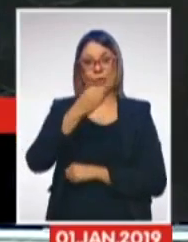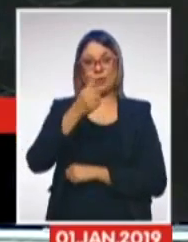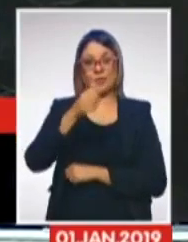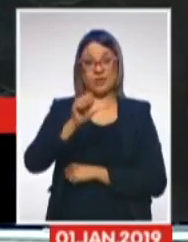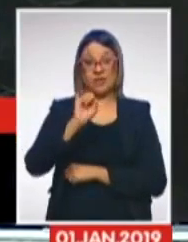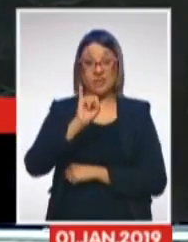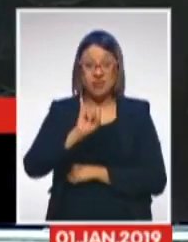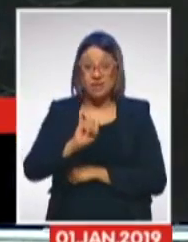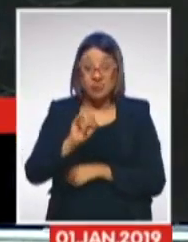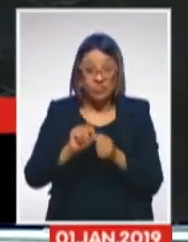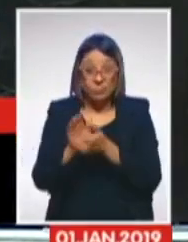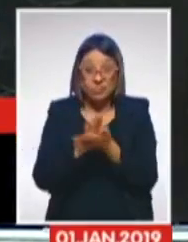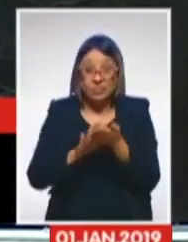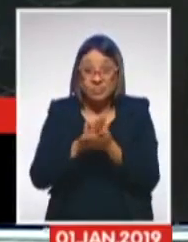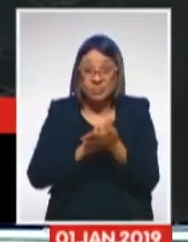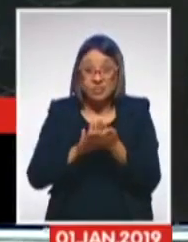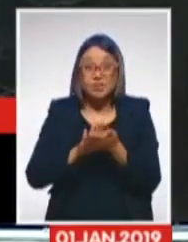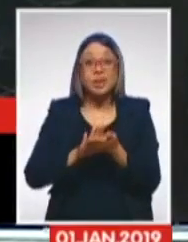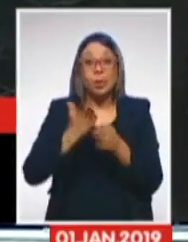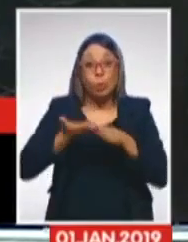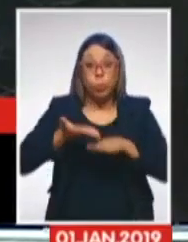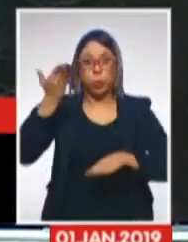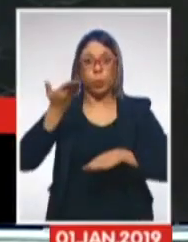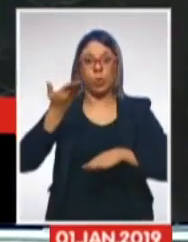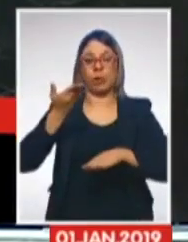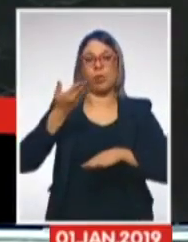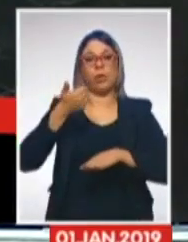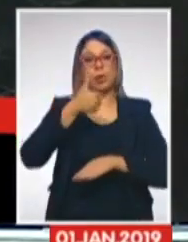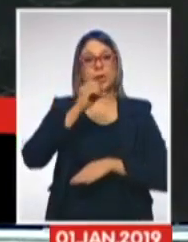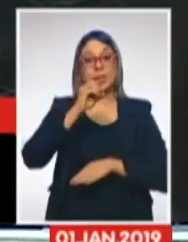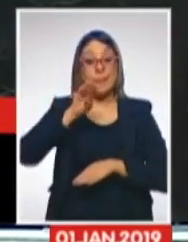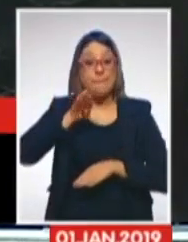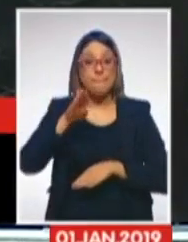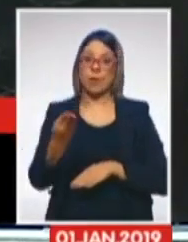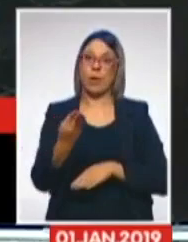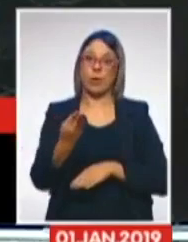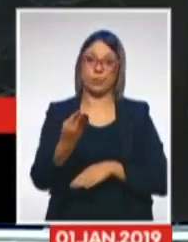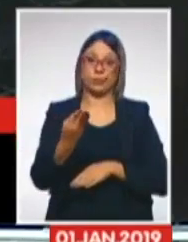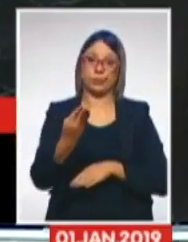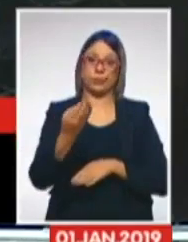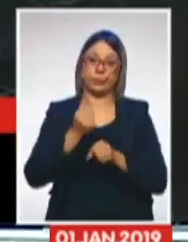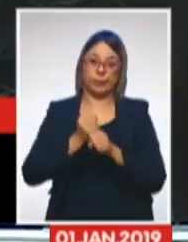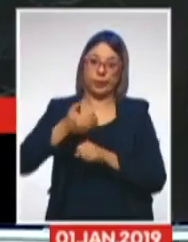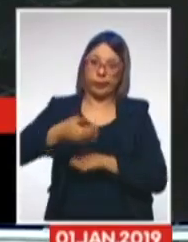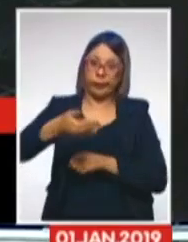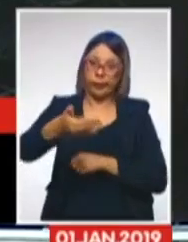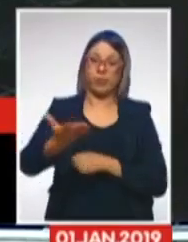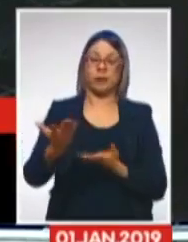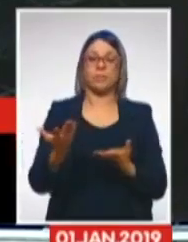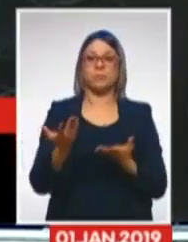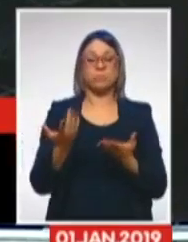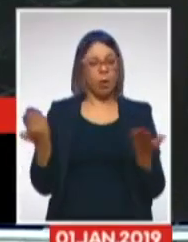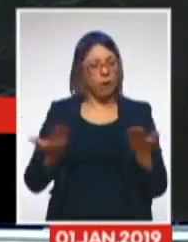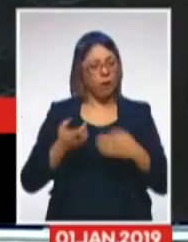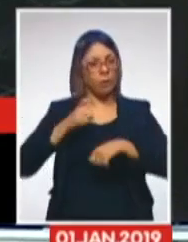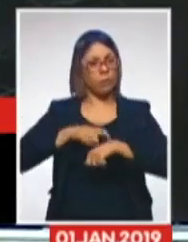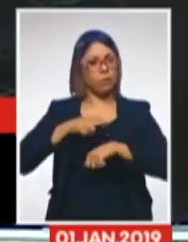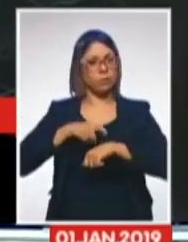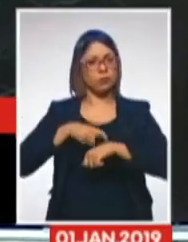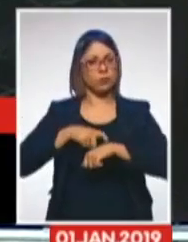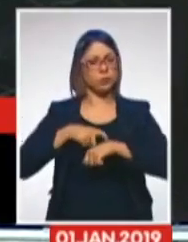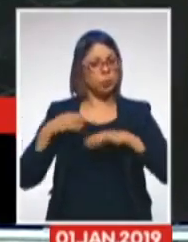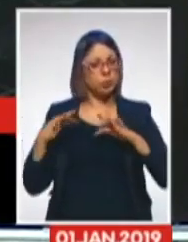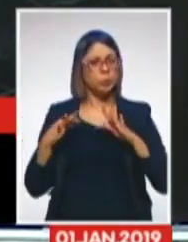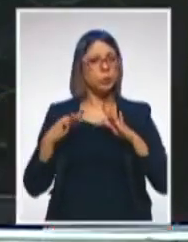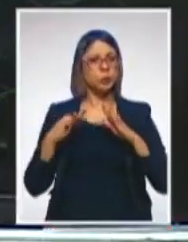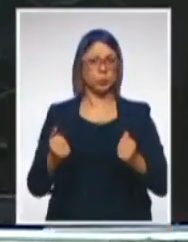feito, passará de 100 bilhões nos próximos anos. Nesse momento, temos, todos